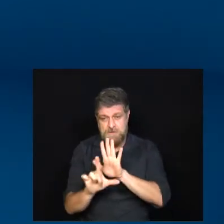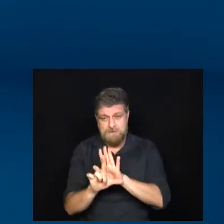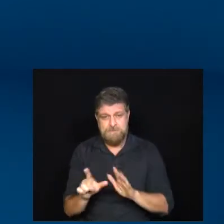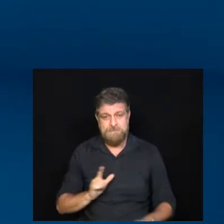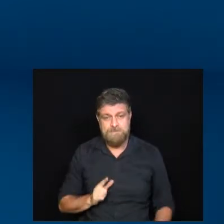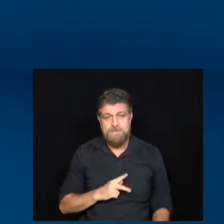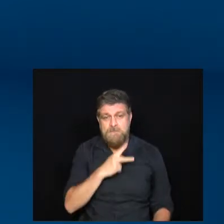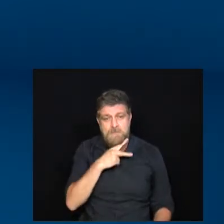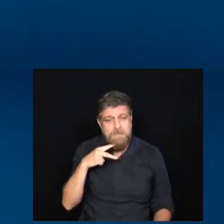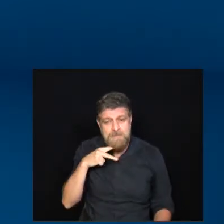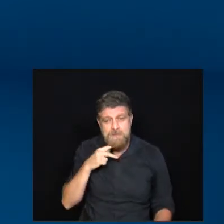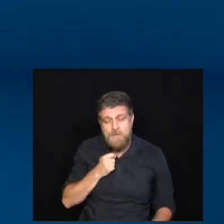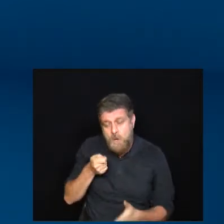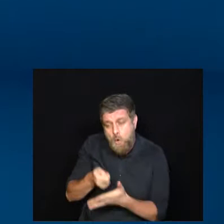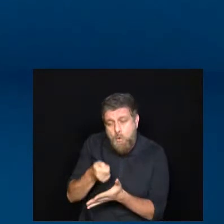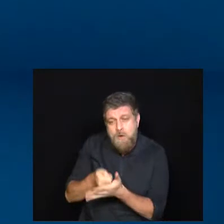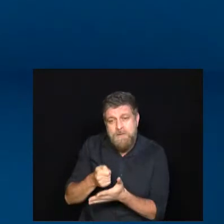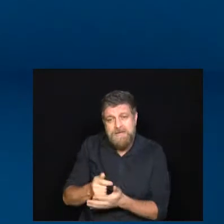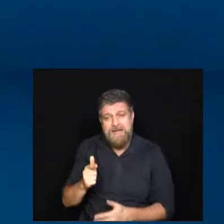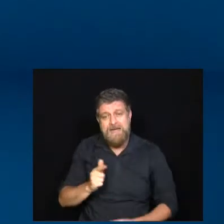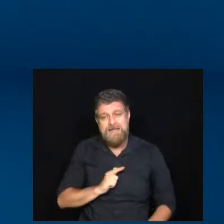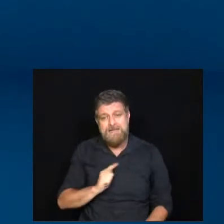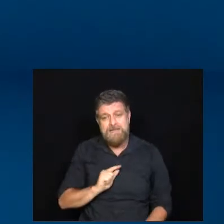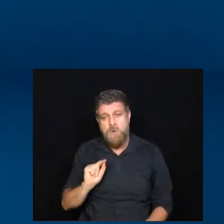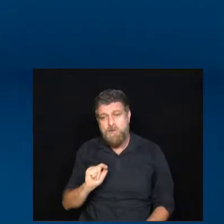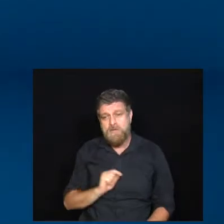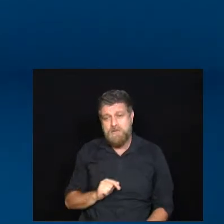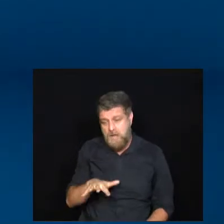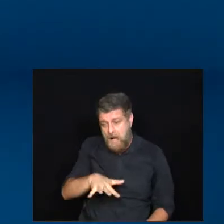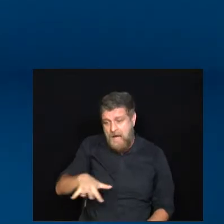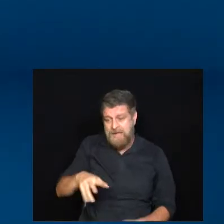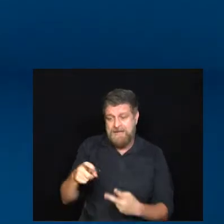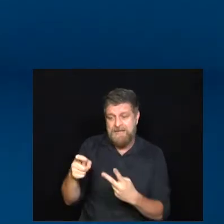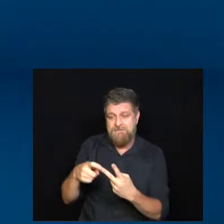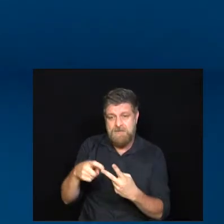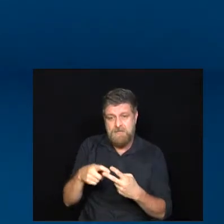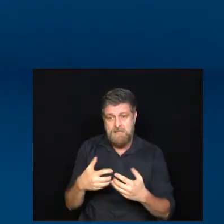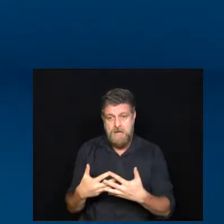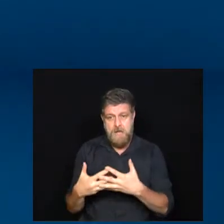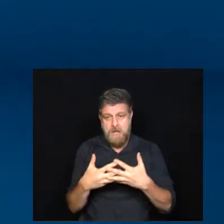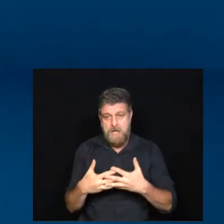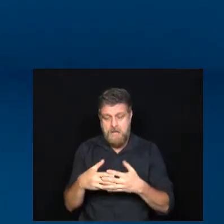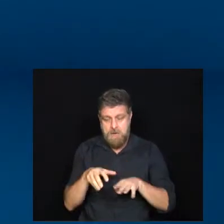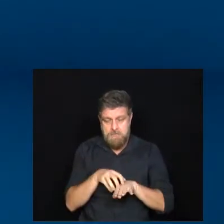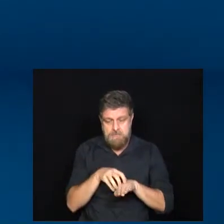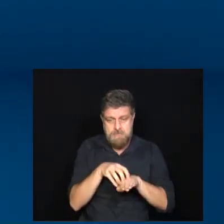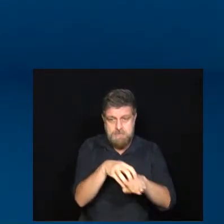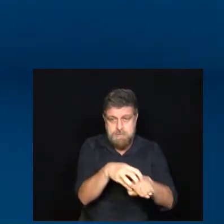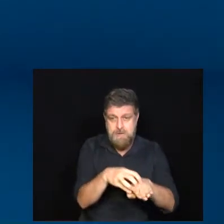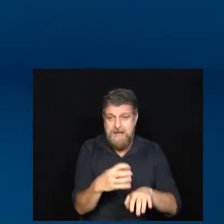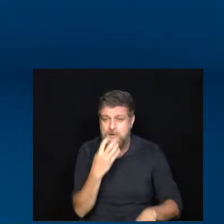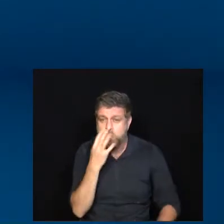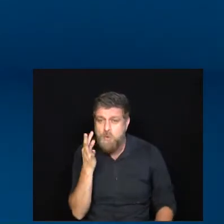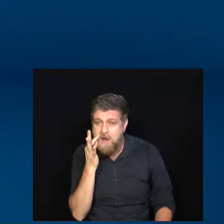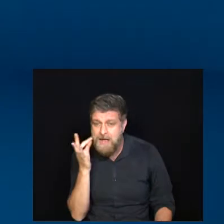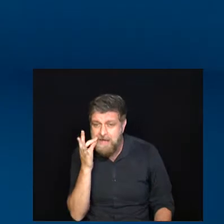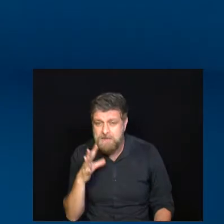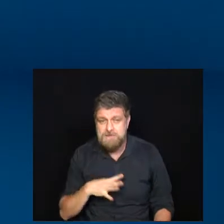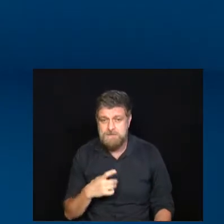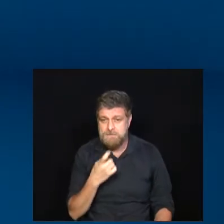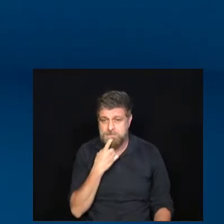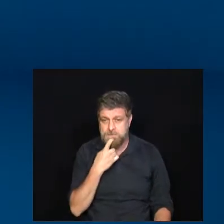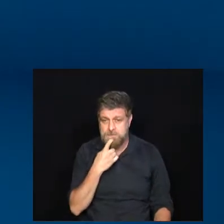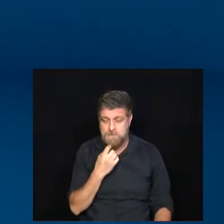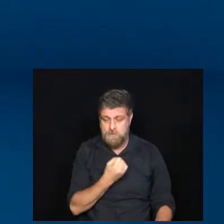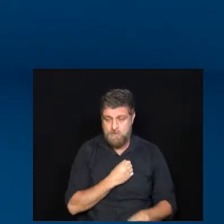Monteiro, que determina a implantação do ambulatório veterinário móvel para cães e gatos em Campinas. O